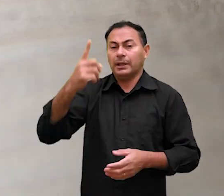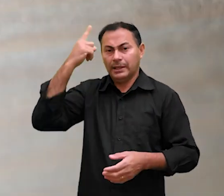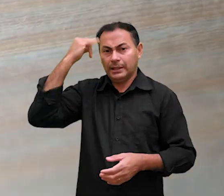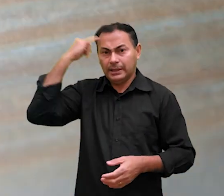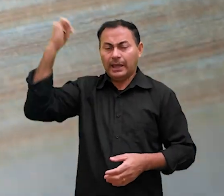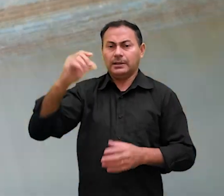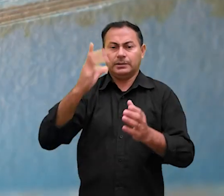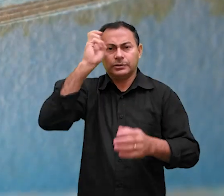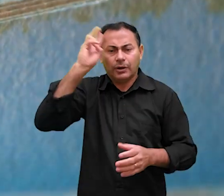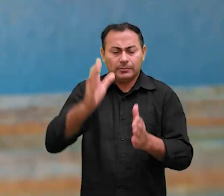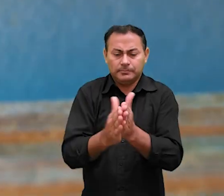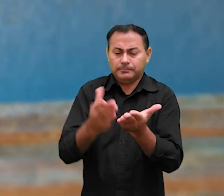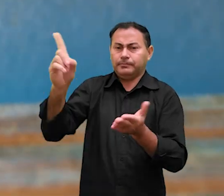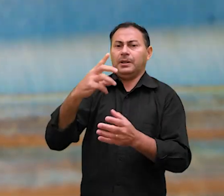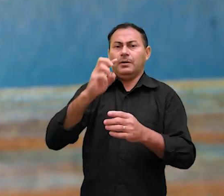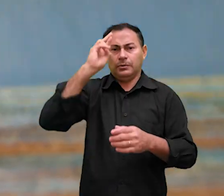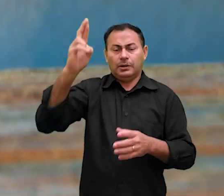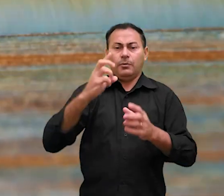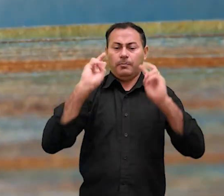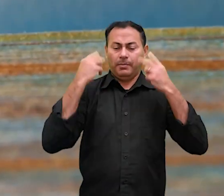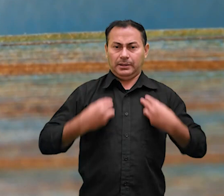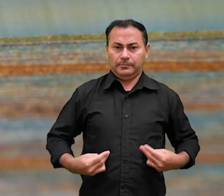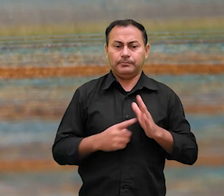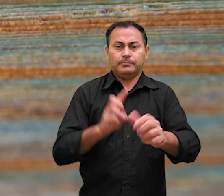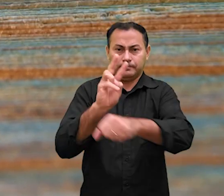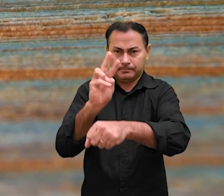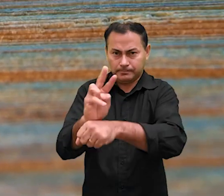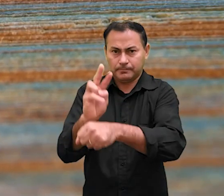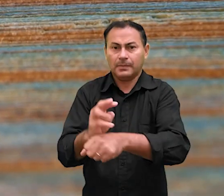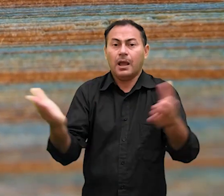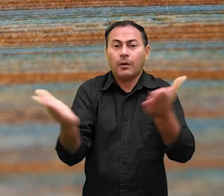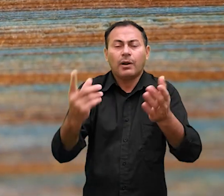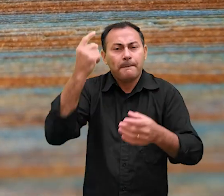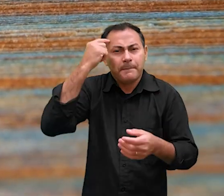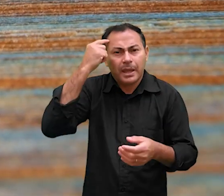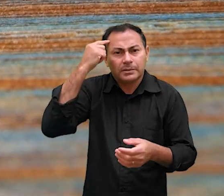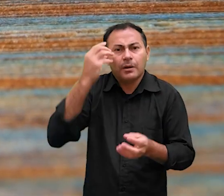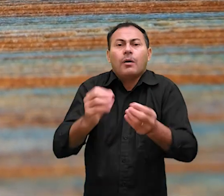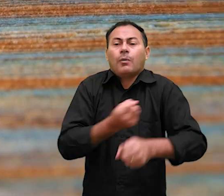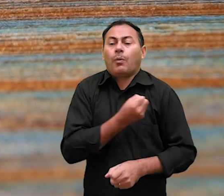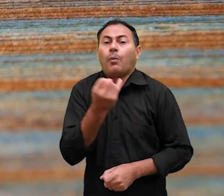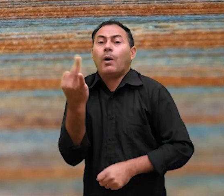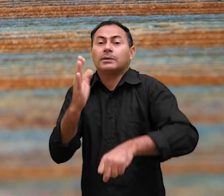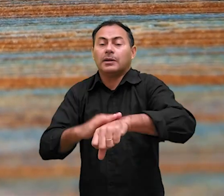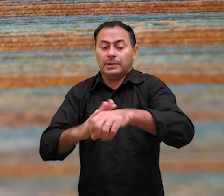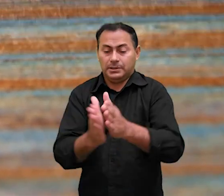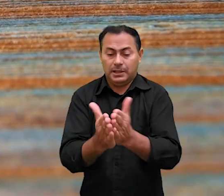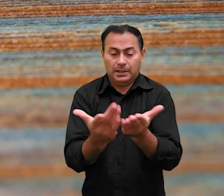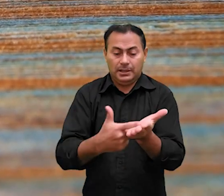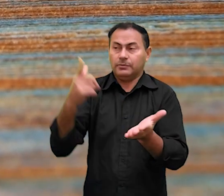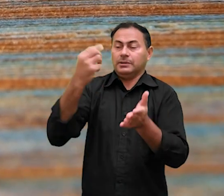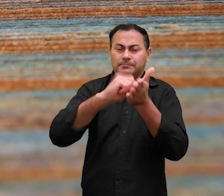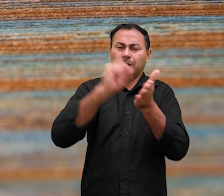ideia sobre a história da Bíblia, no sentido da sua autoria humana, é a preservação. Agora pense em quanto tempo faz que